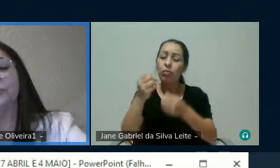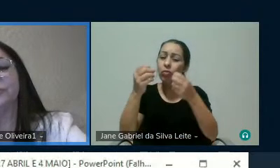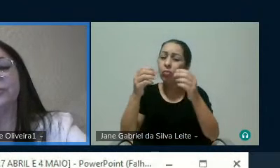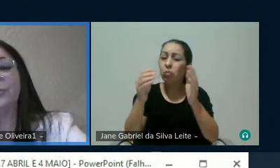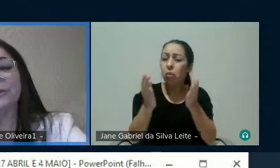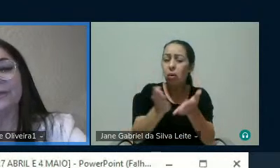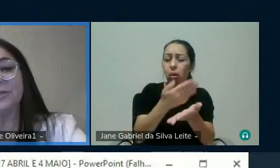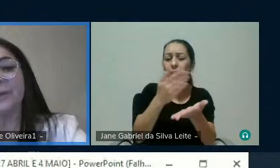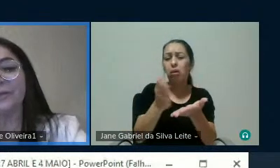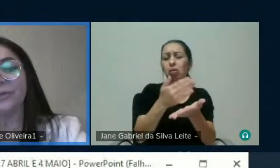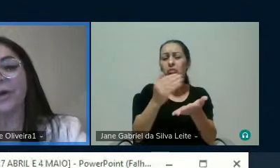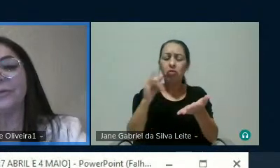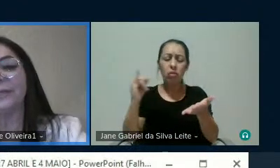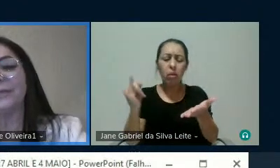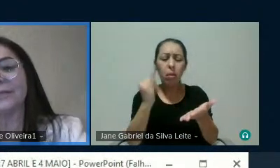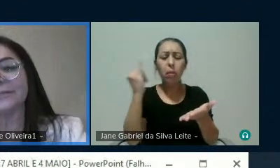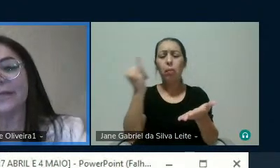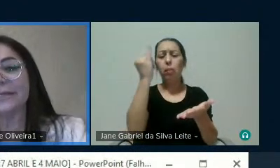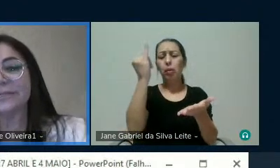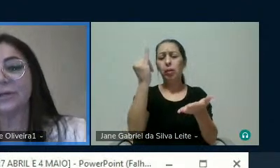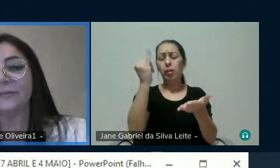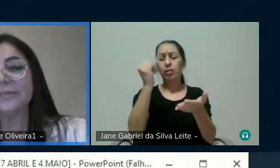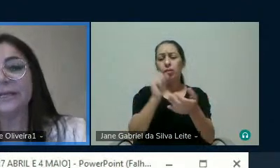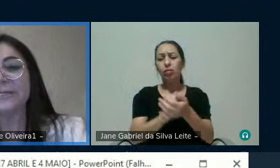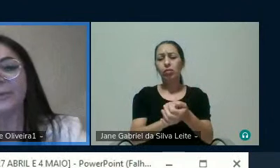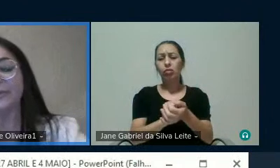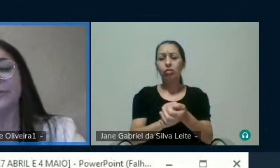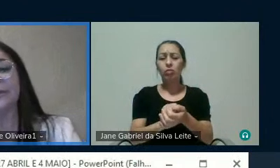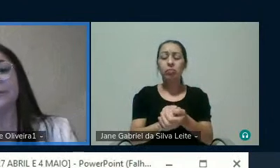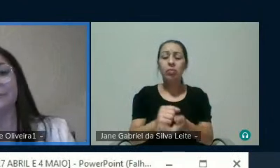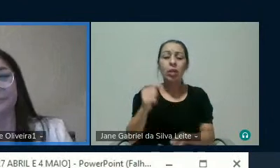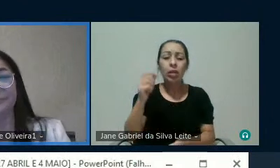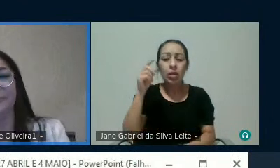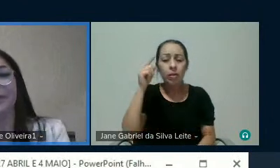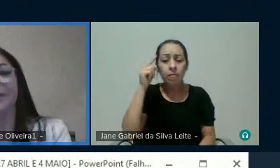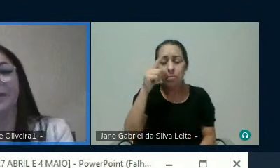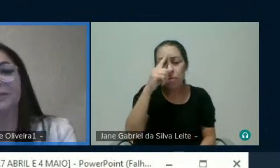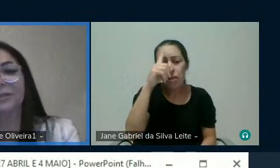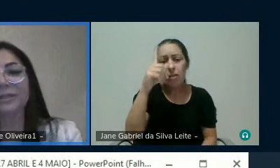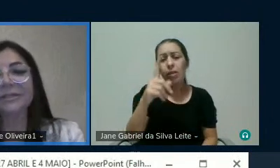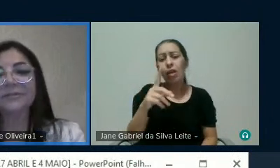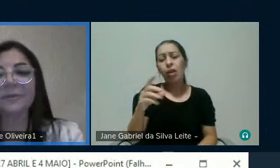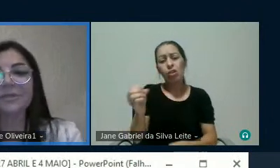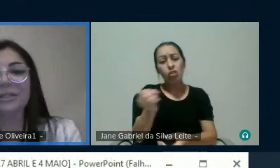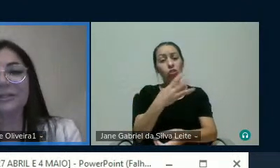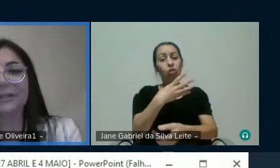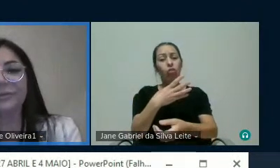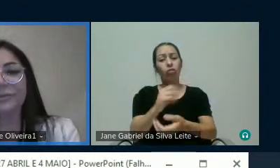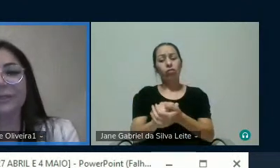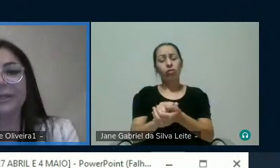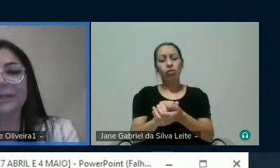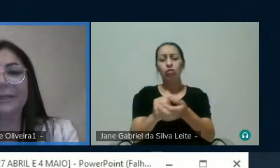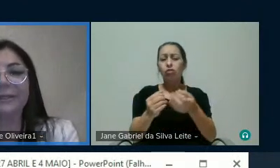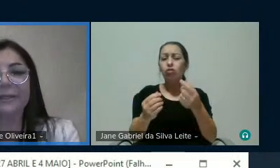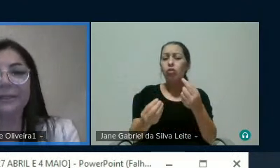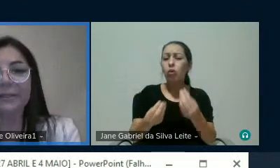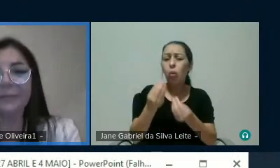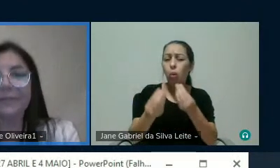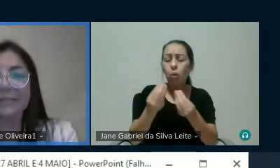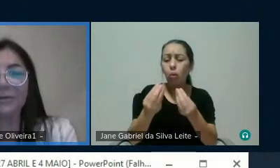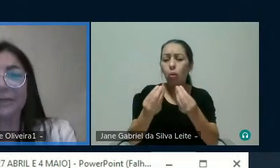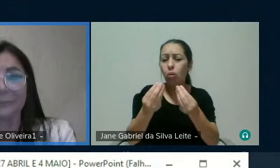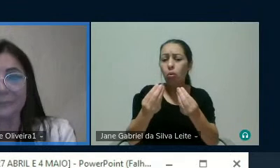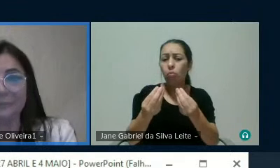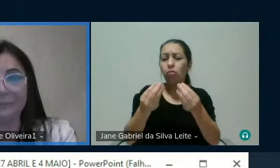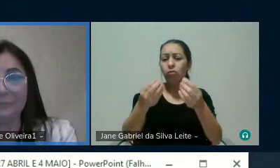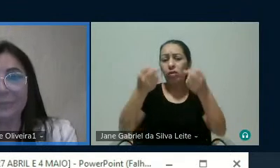muito, muito importante e bem atual, né, que traz ideias novas a respeito de todas as formas de literatura em